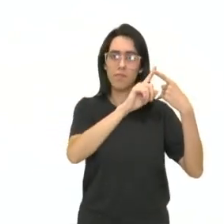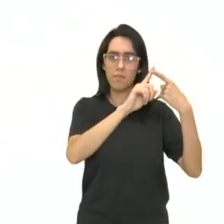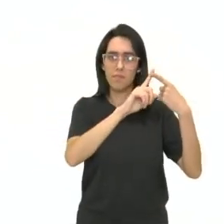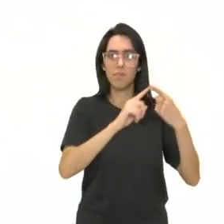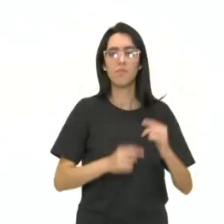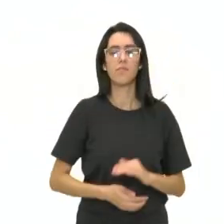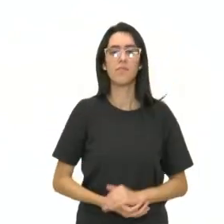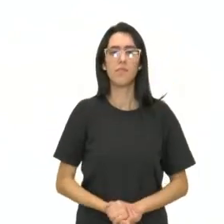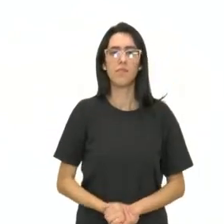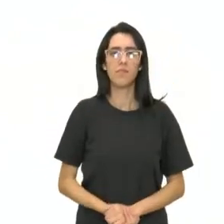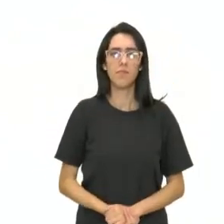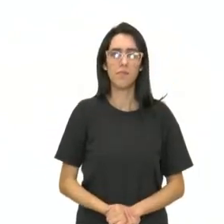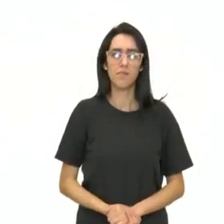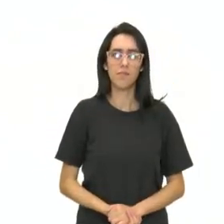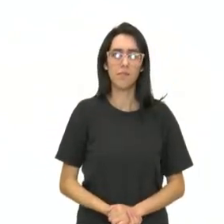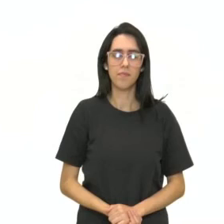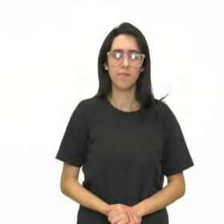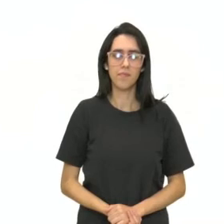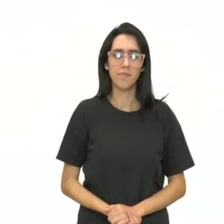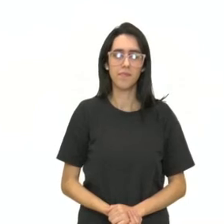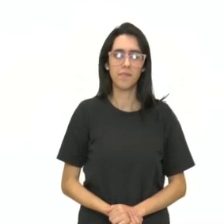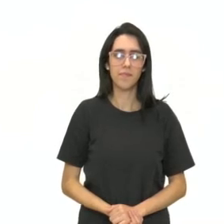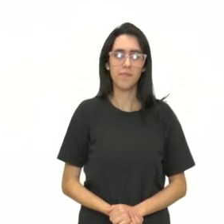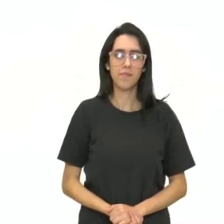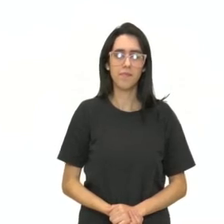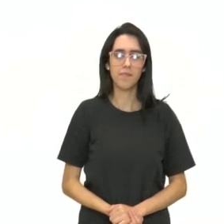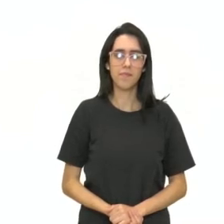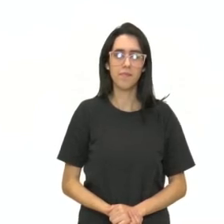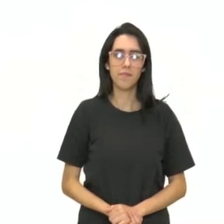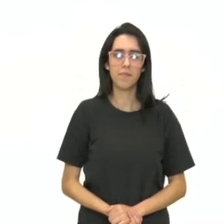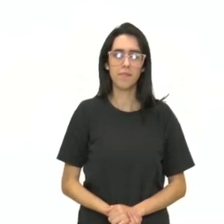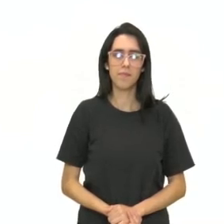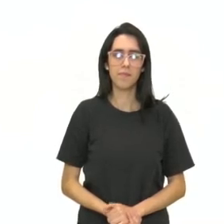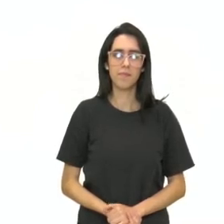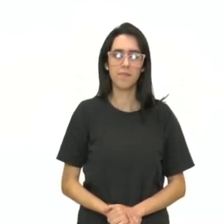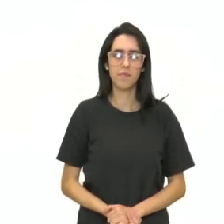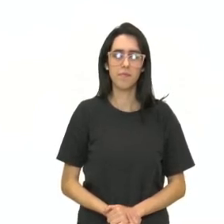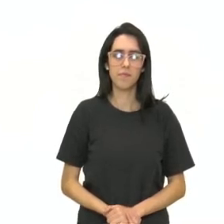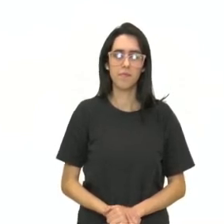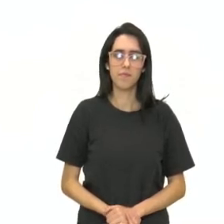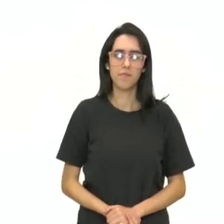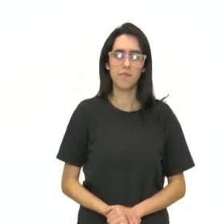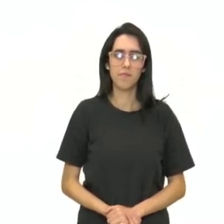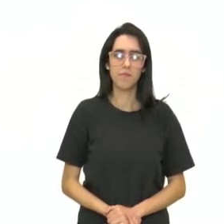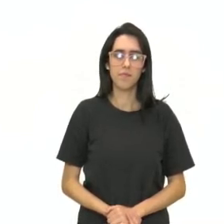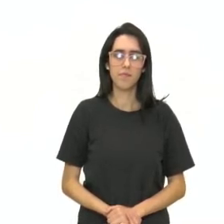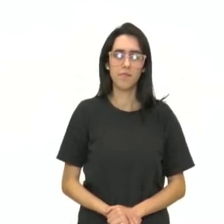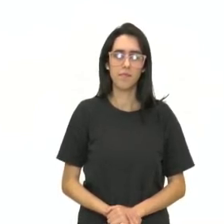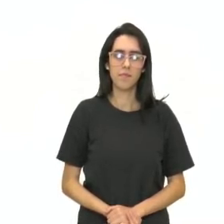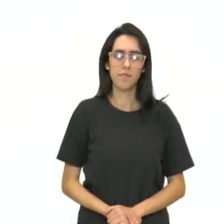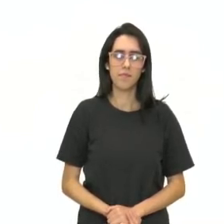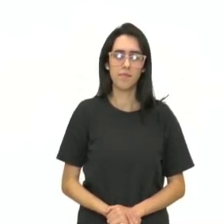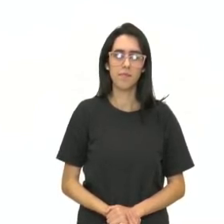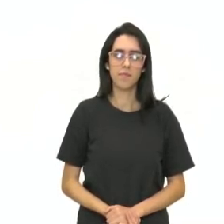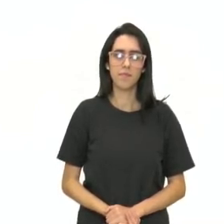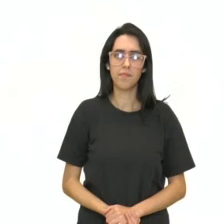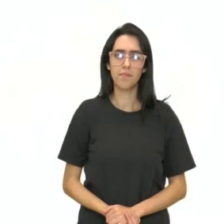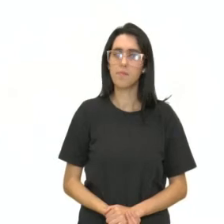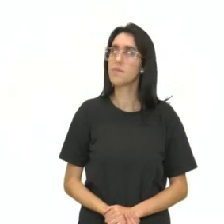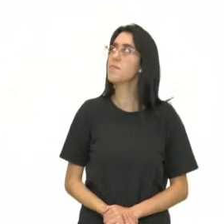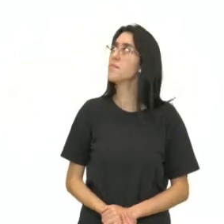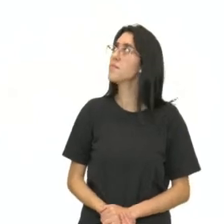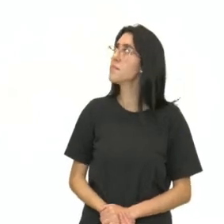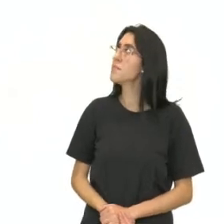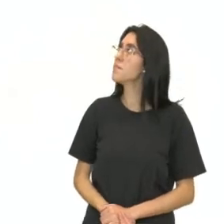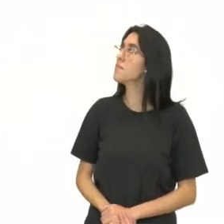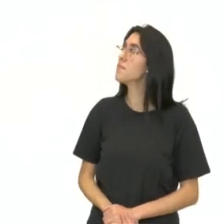vou para o espanhol agora. Sergio está nervioso porque tiene que ir al dentista. Karen es viuda,